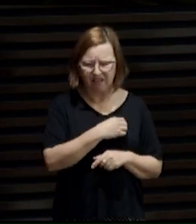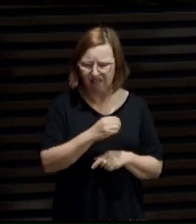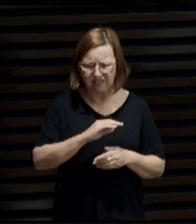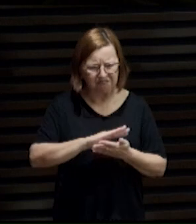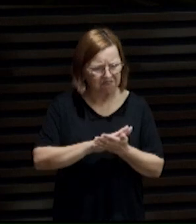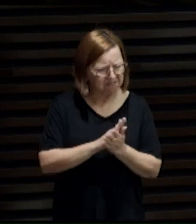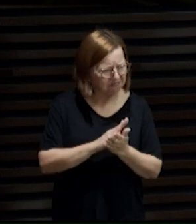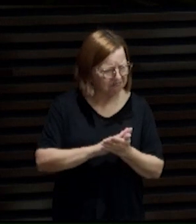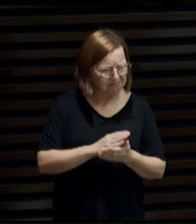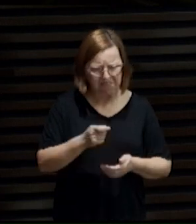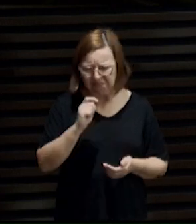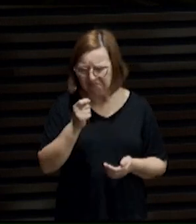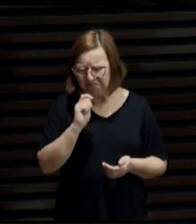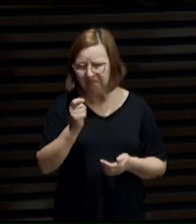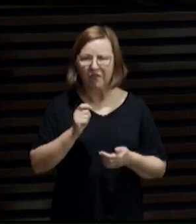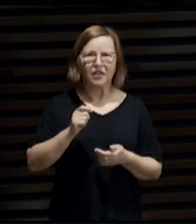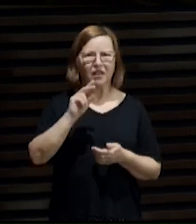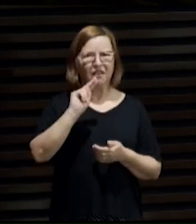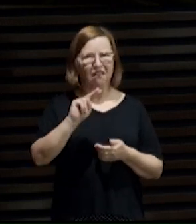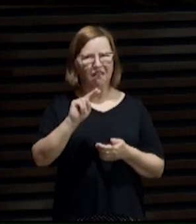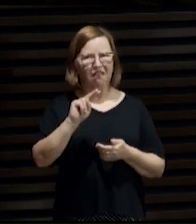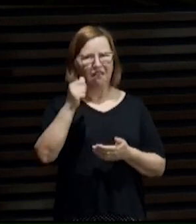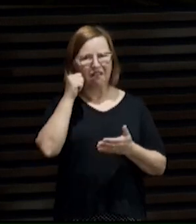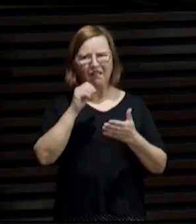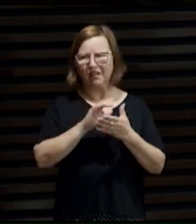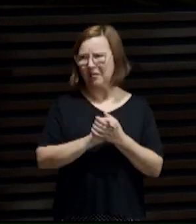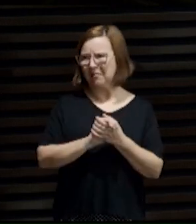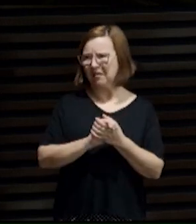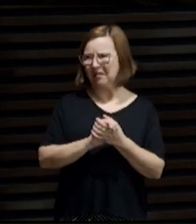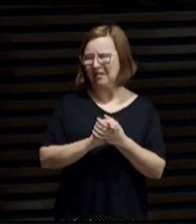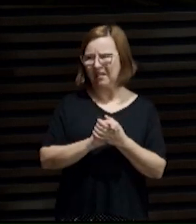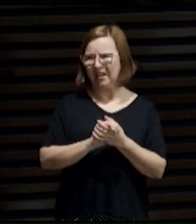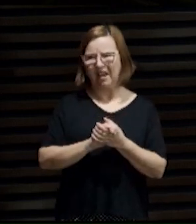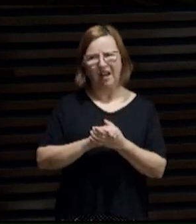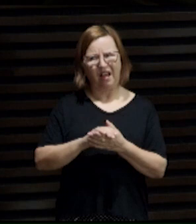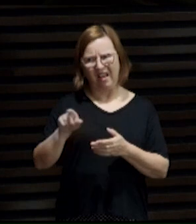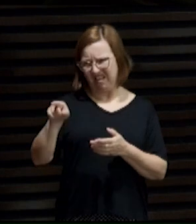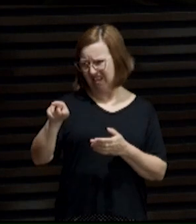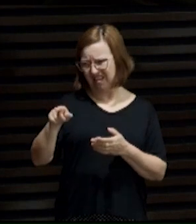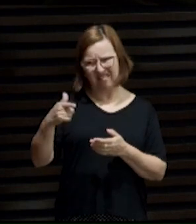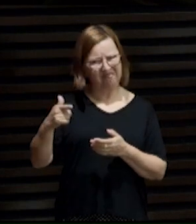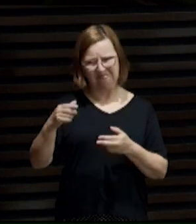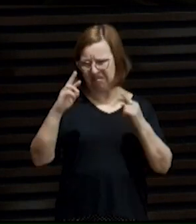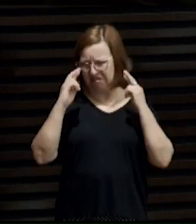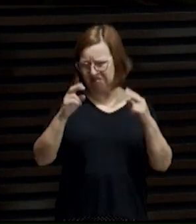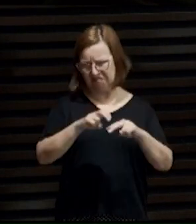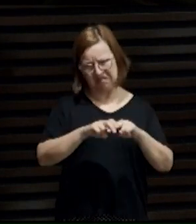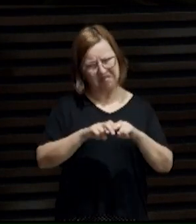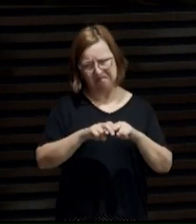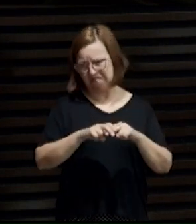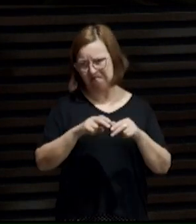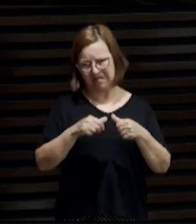drogas. E olhar para a sua esposa e ela não o respeita. E não tem dinheiro no mundo que pague